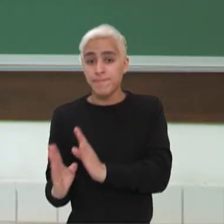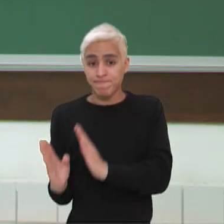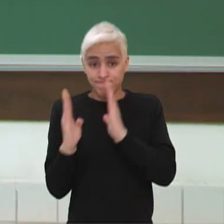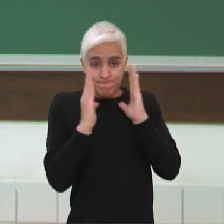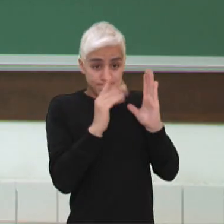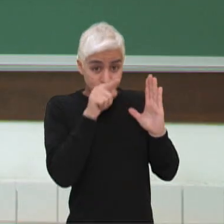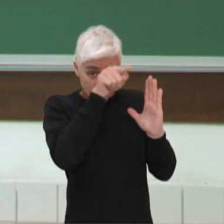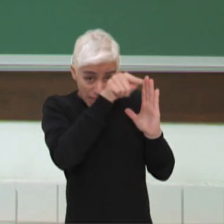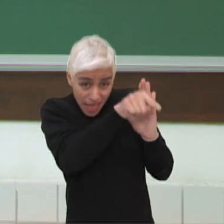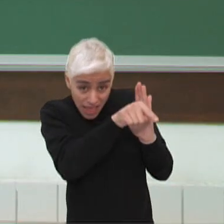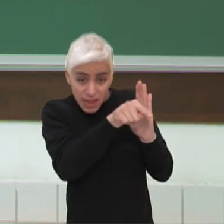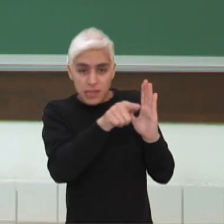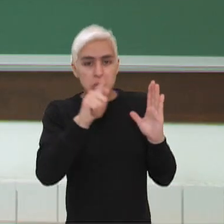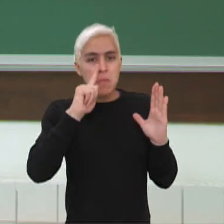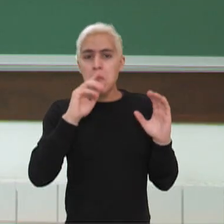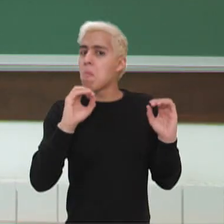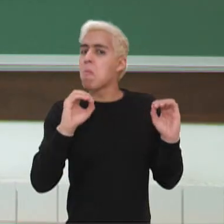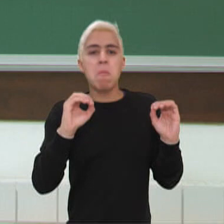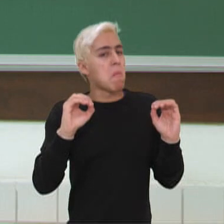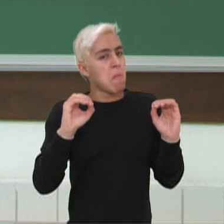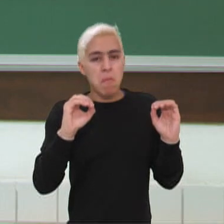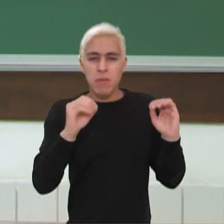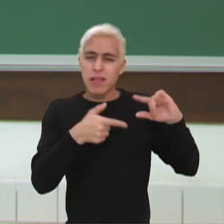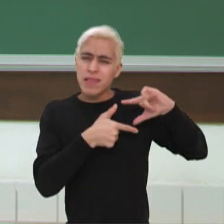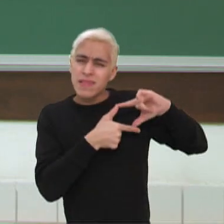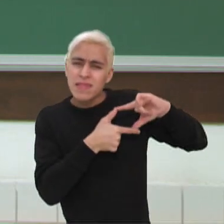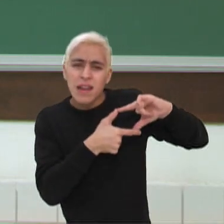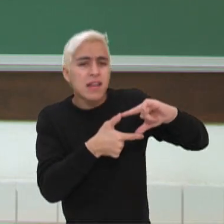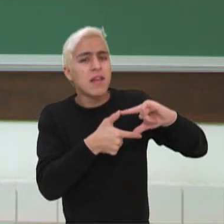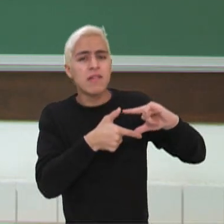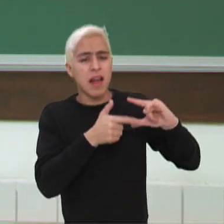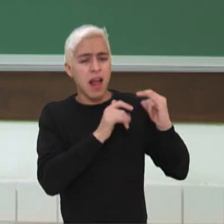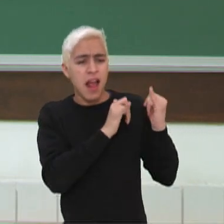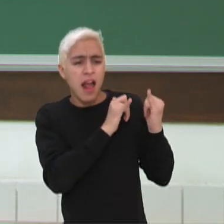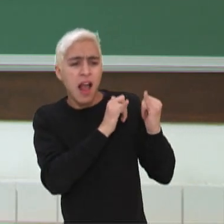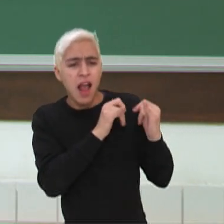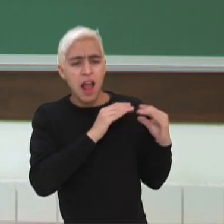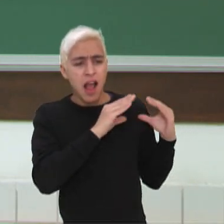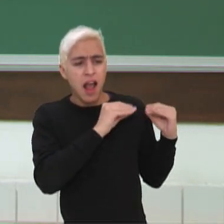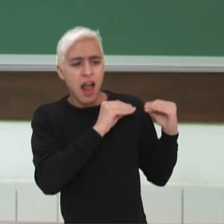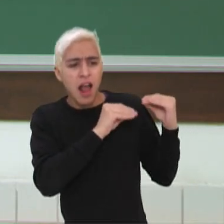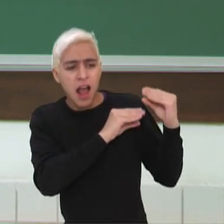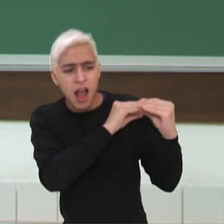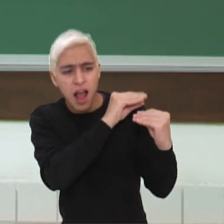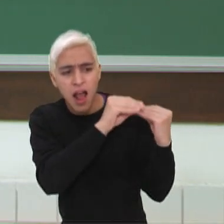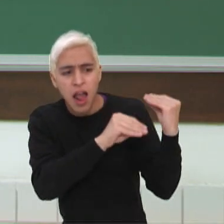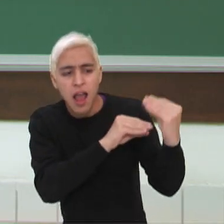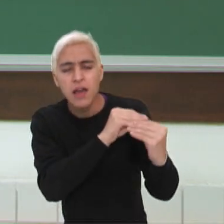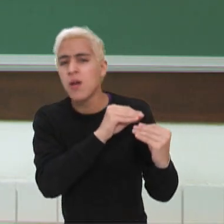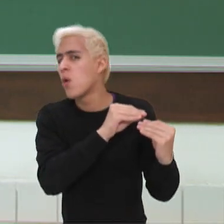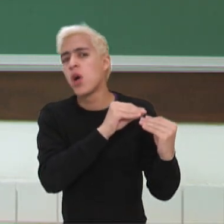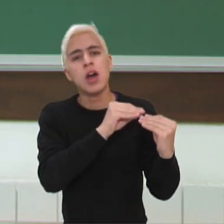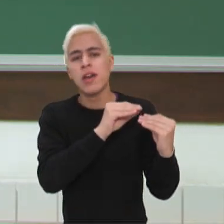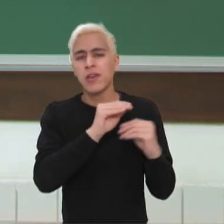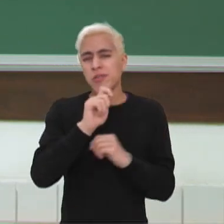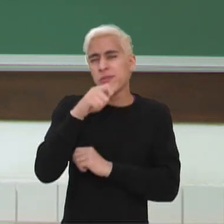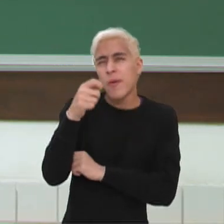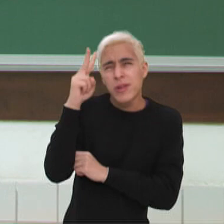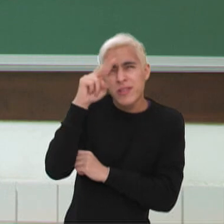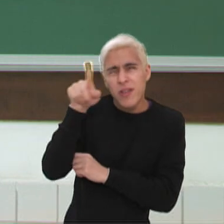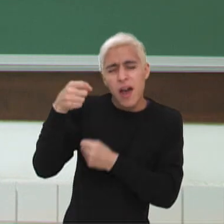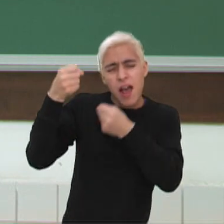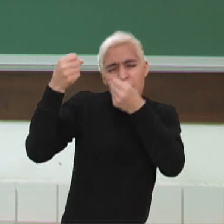tinham este livro sagrado. A tradição deles era oral. Então eles conversavam entre si sobre as histórias